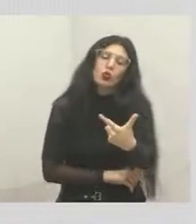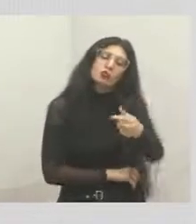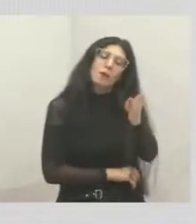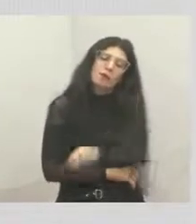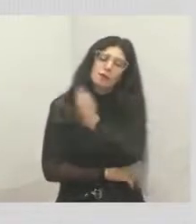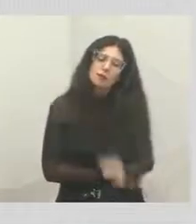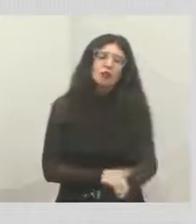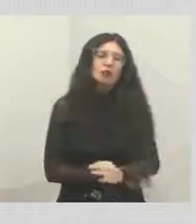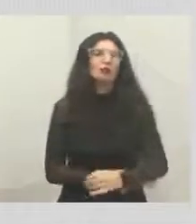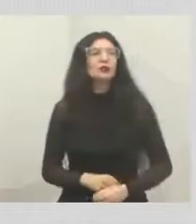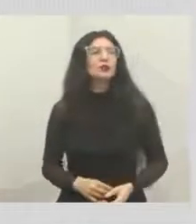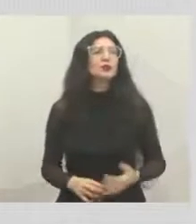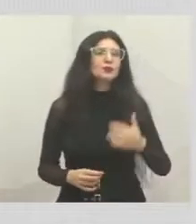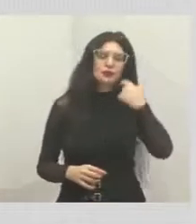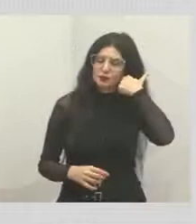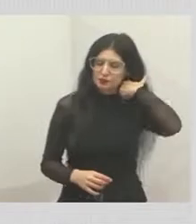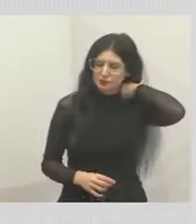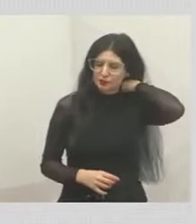54,12%.